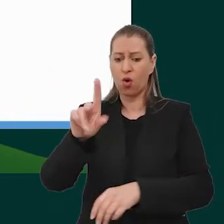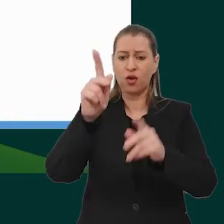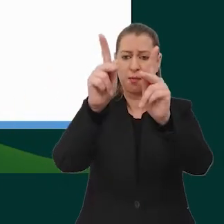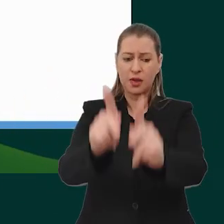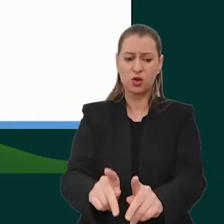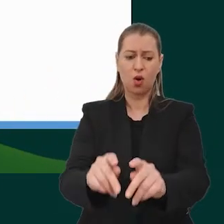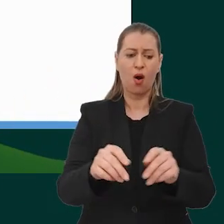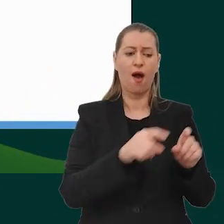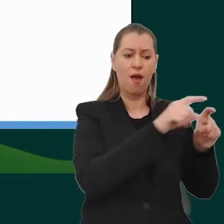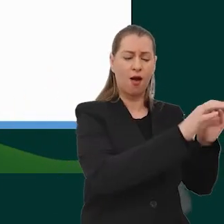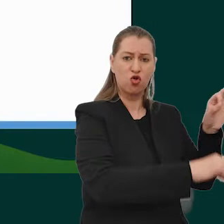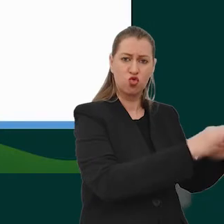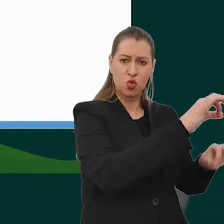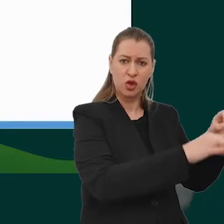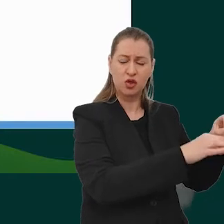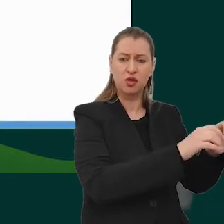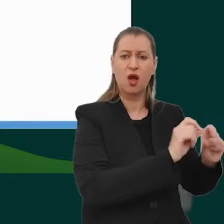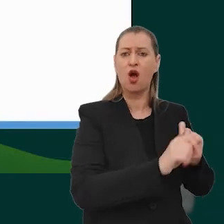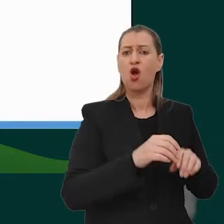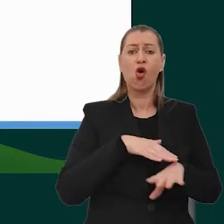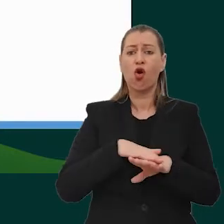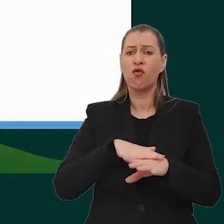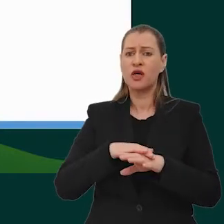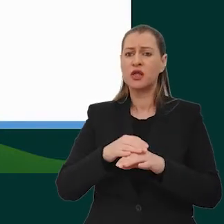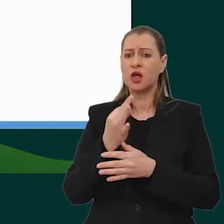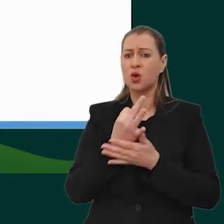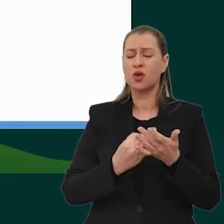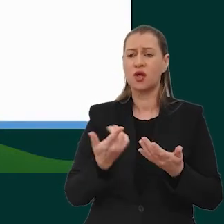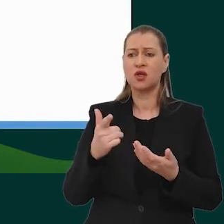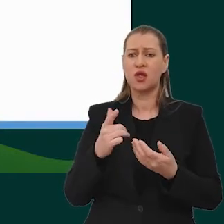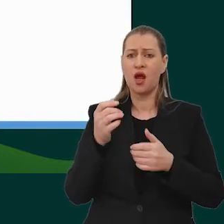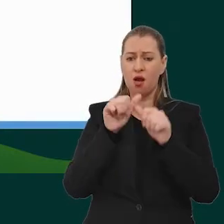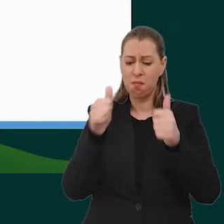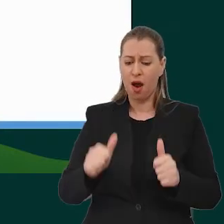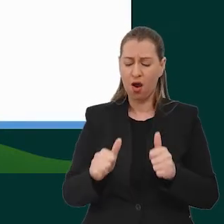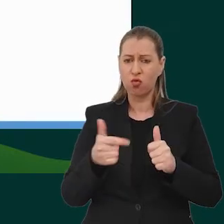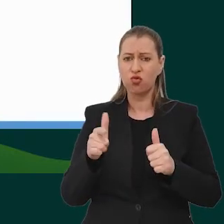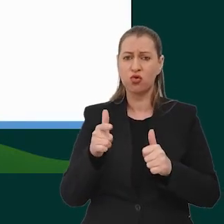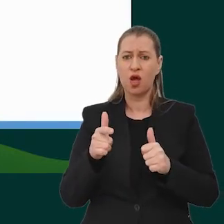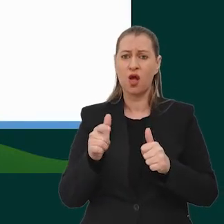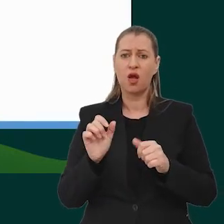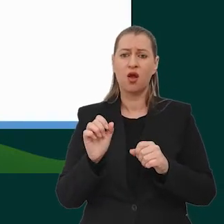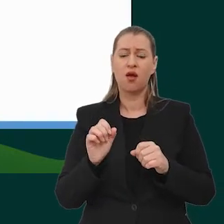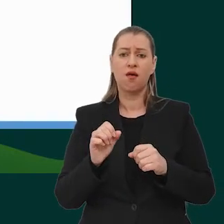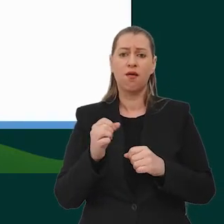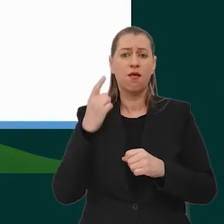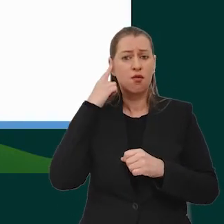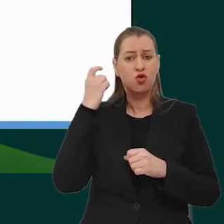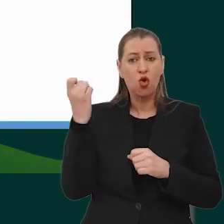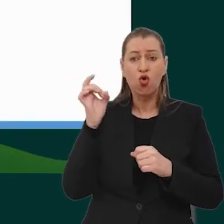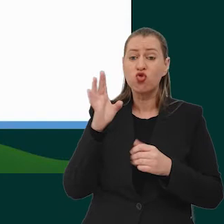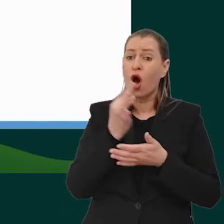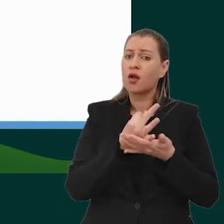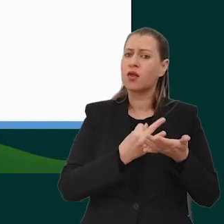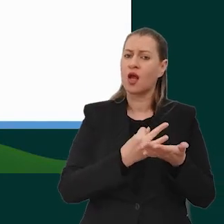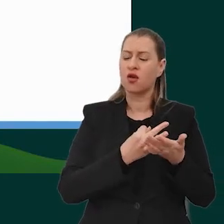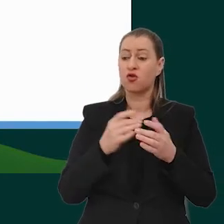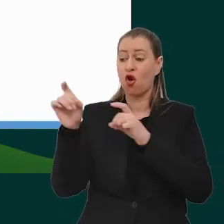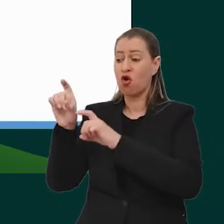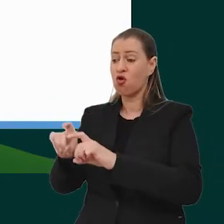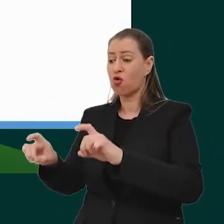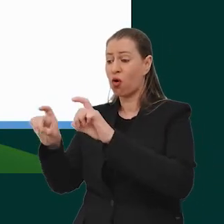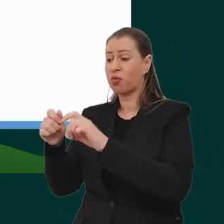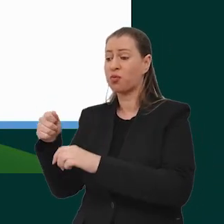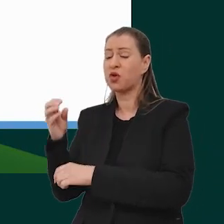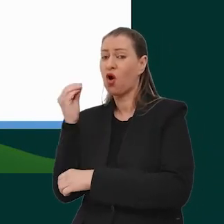juiz, e conversando por texto, sem imagem, sem áudio, só por texto, o computador deveria convencer